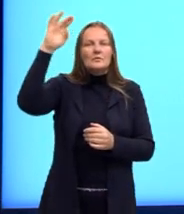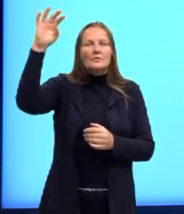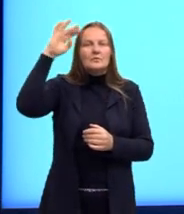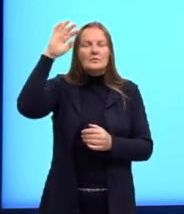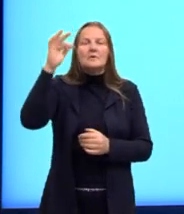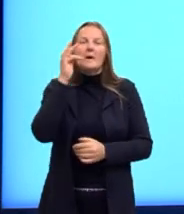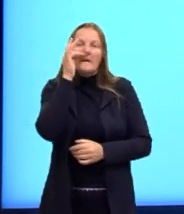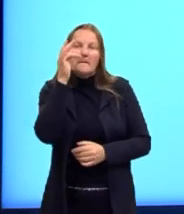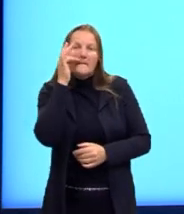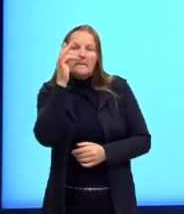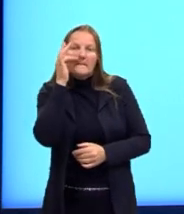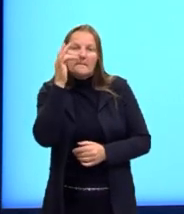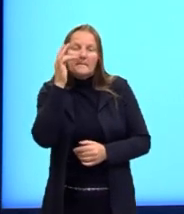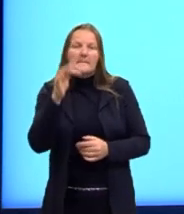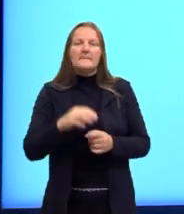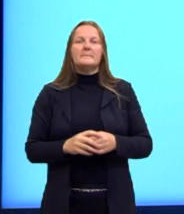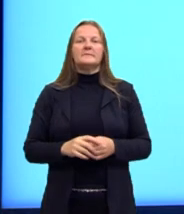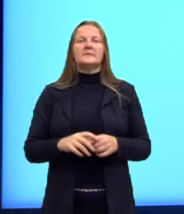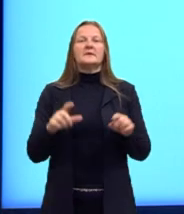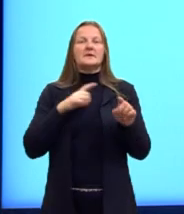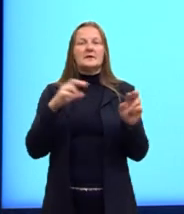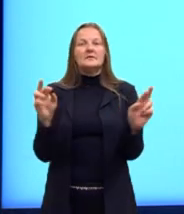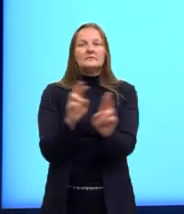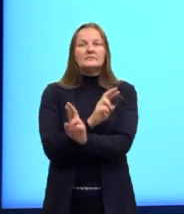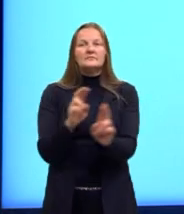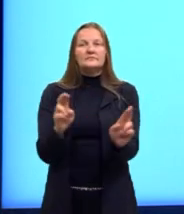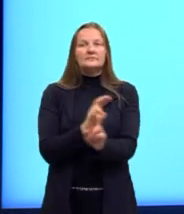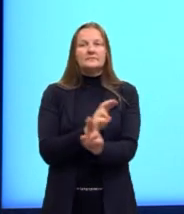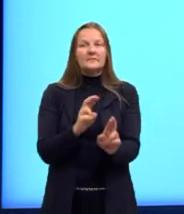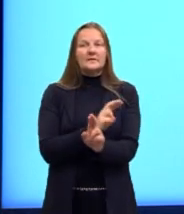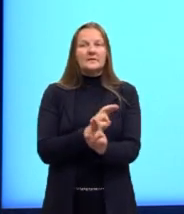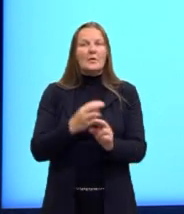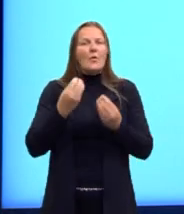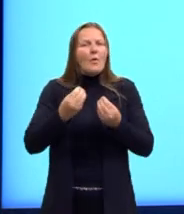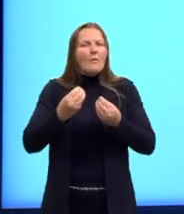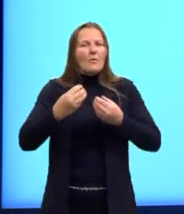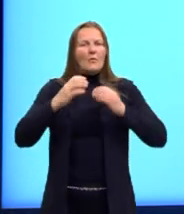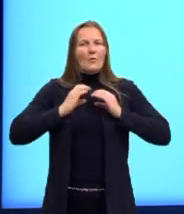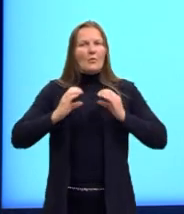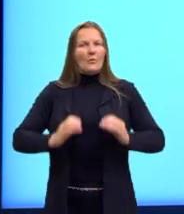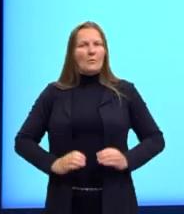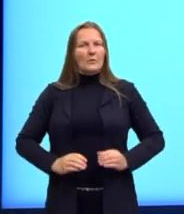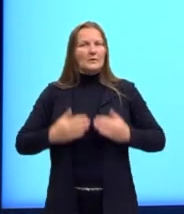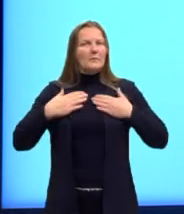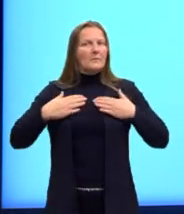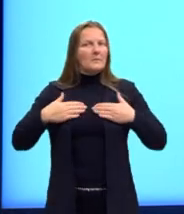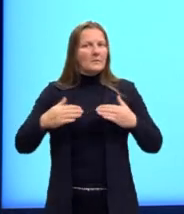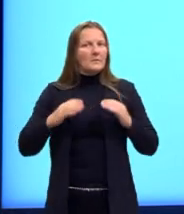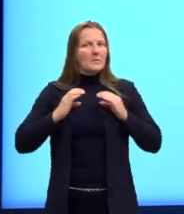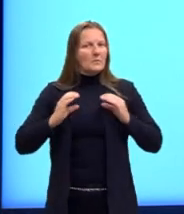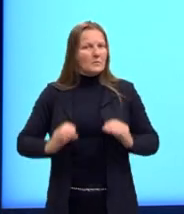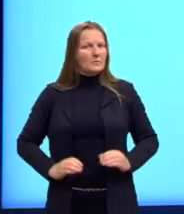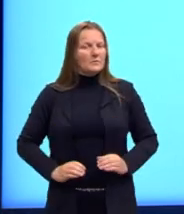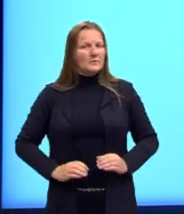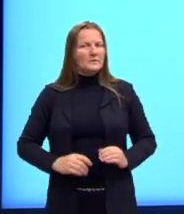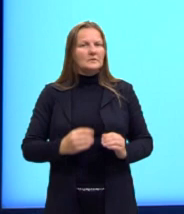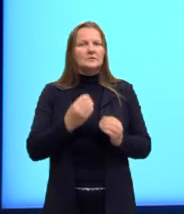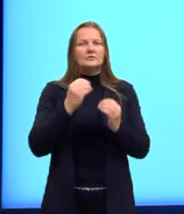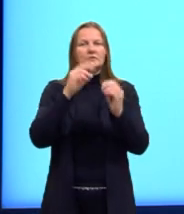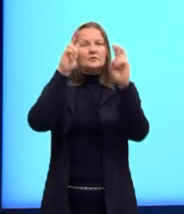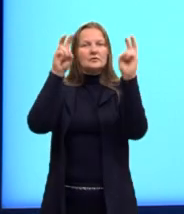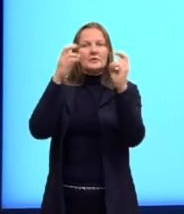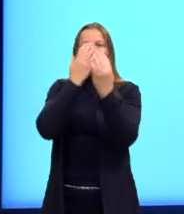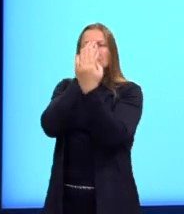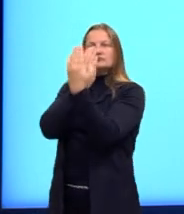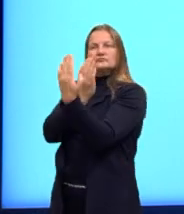estilo francês e ele tem relação também com a postura que a gente tem diante aí de temas